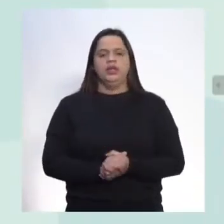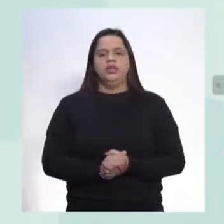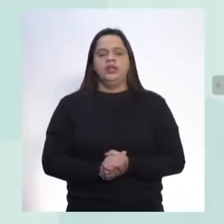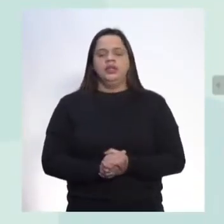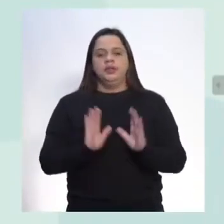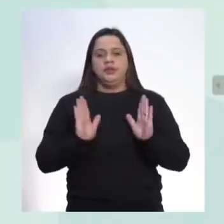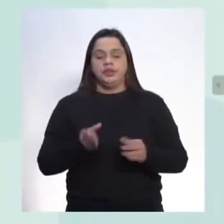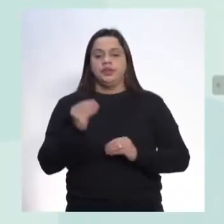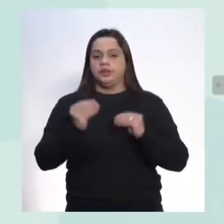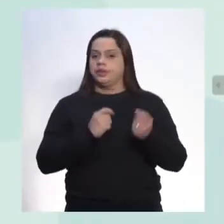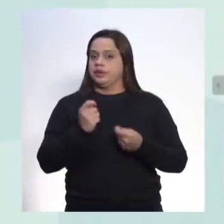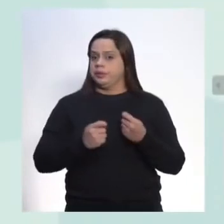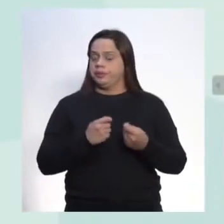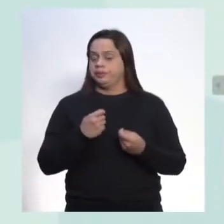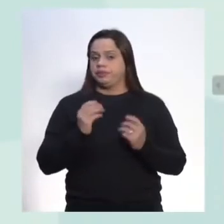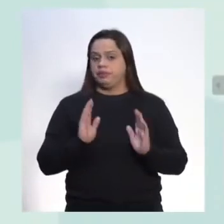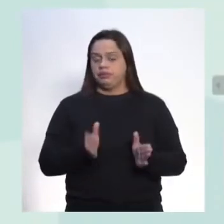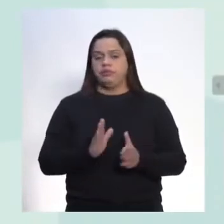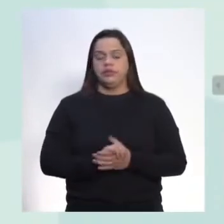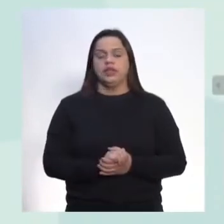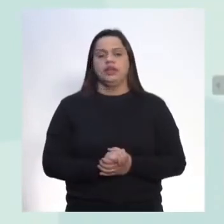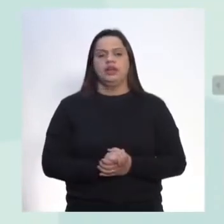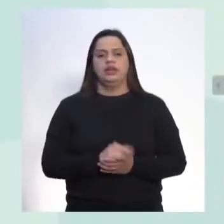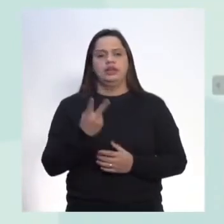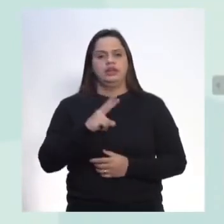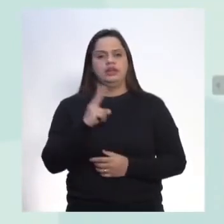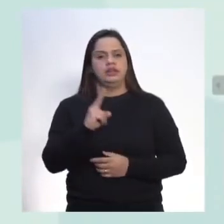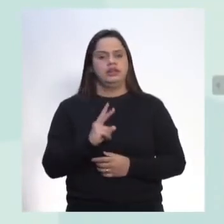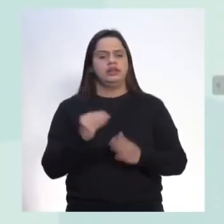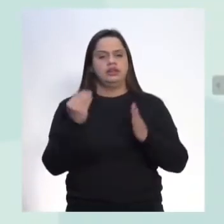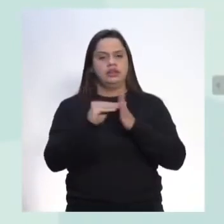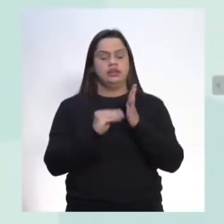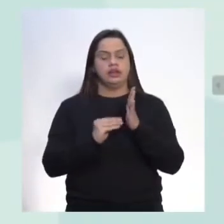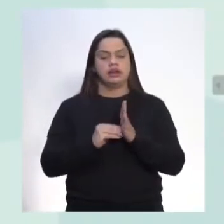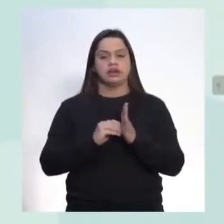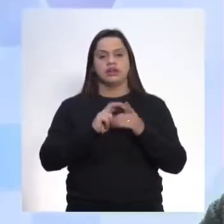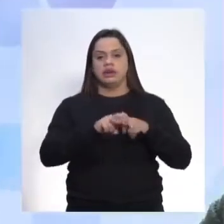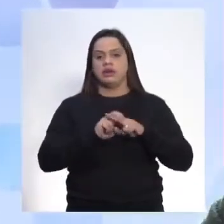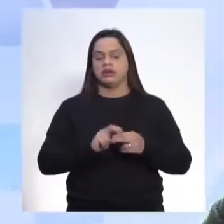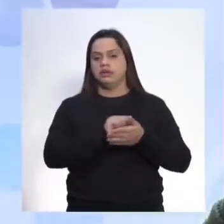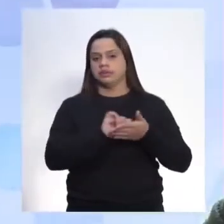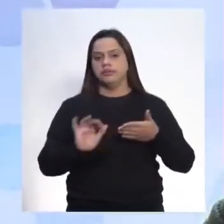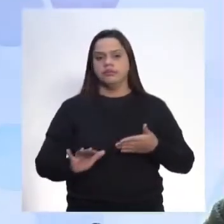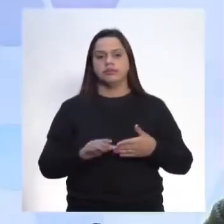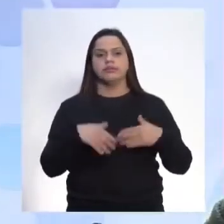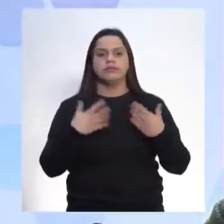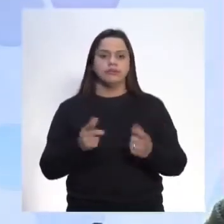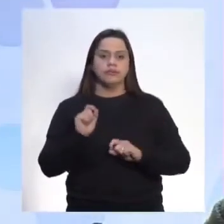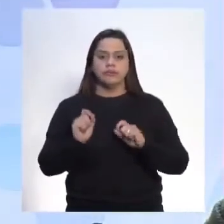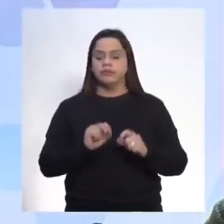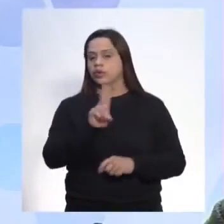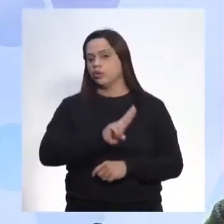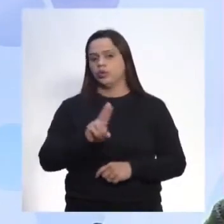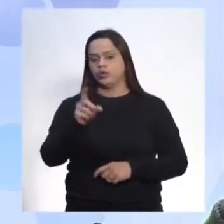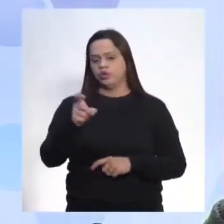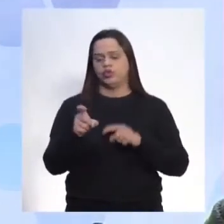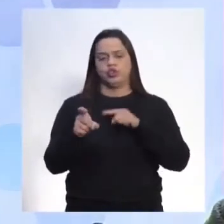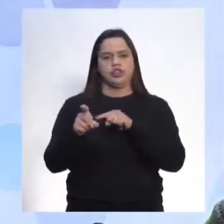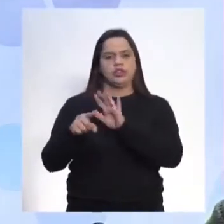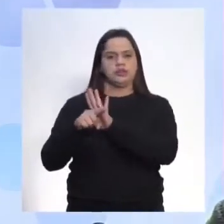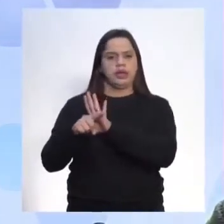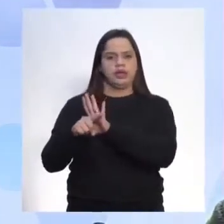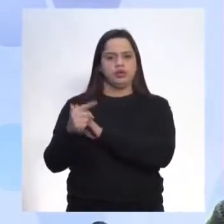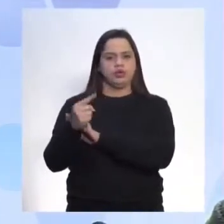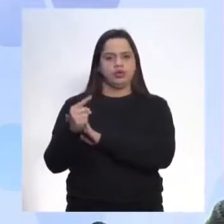foram atribuídos, e normalmente esses valores é atribuído ou pelo exercício, ou seu professor, ele vai dizer, usa o x valendo menos